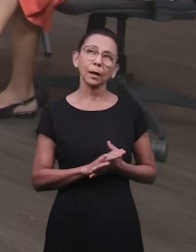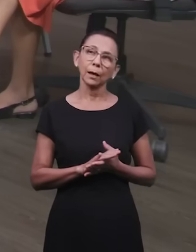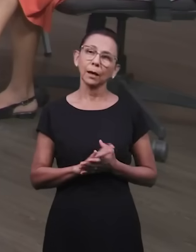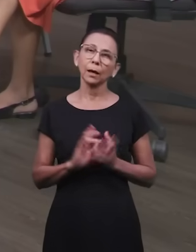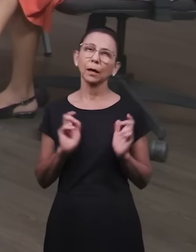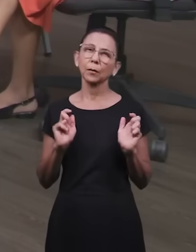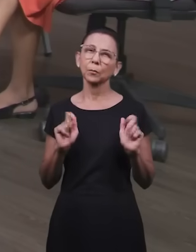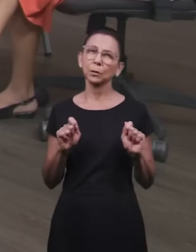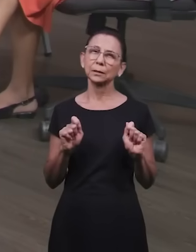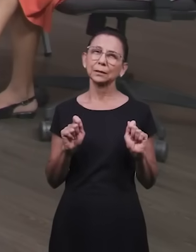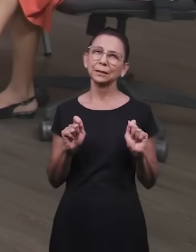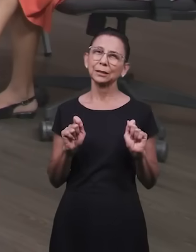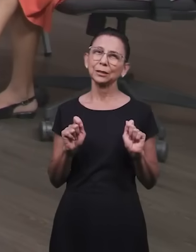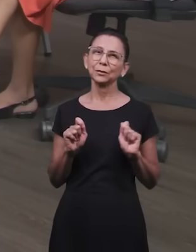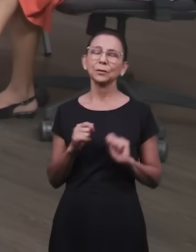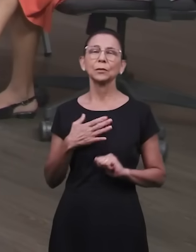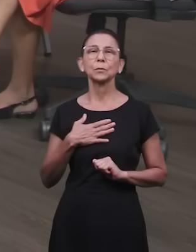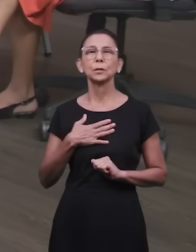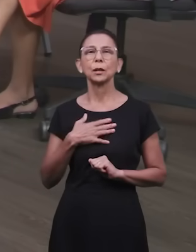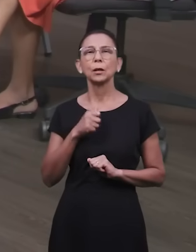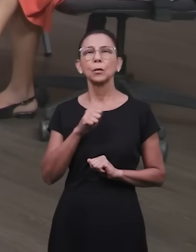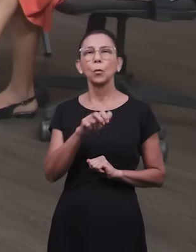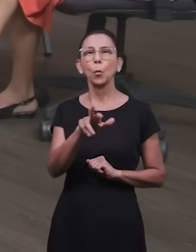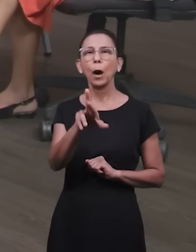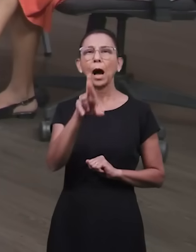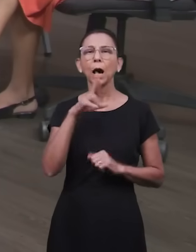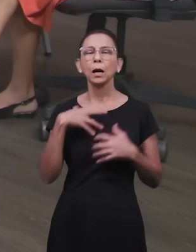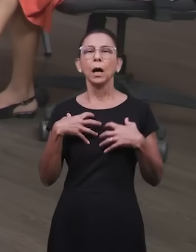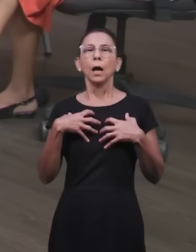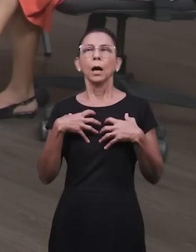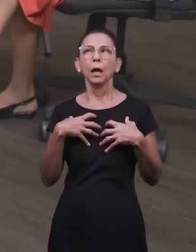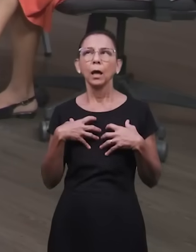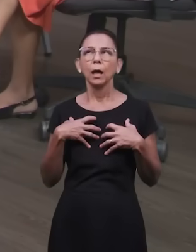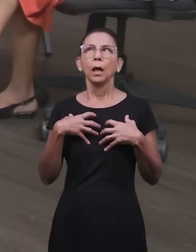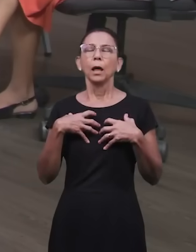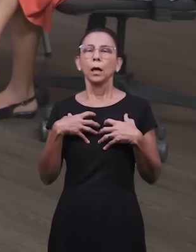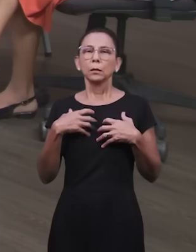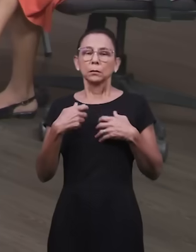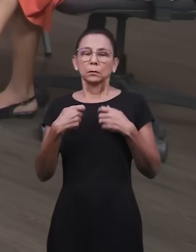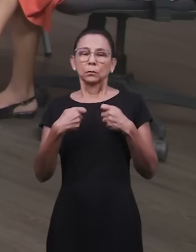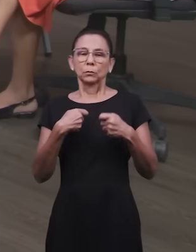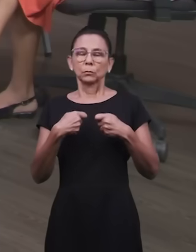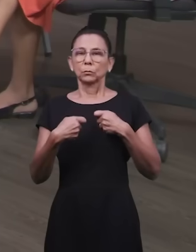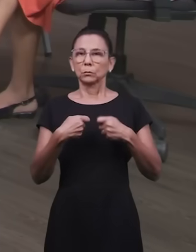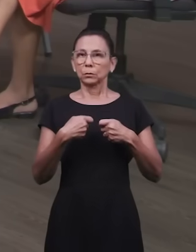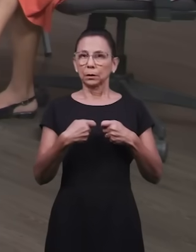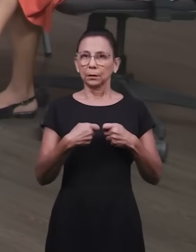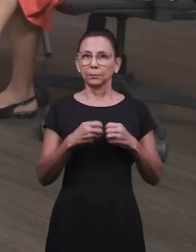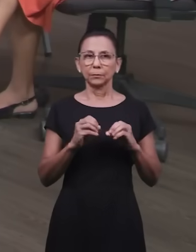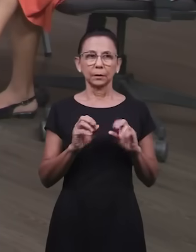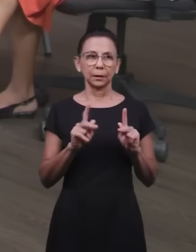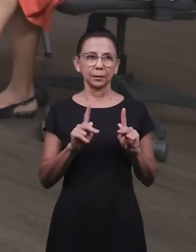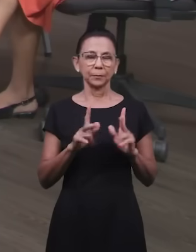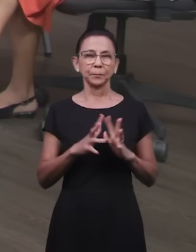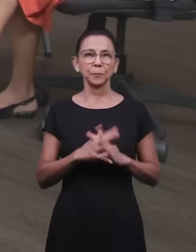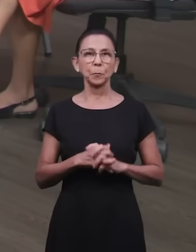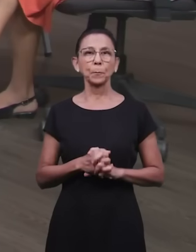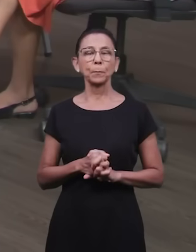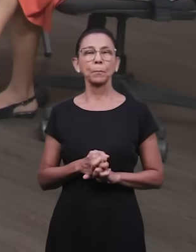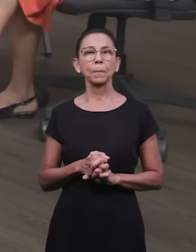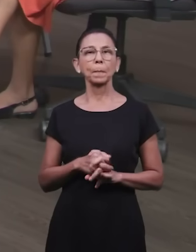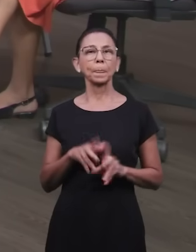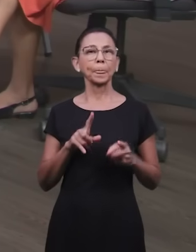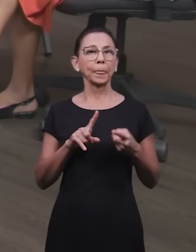gente nós podemos controlar nossa respiração, que já ajuda a controlar essas sensações, tá